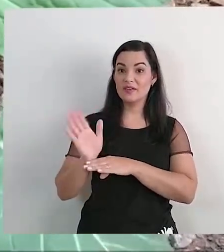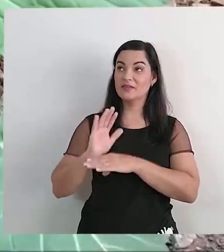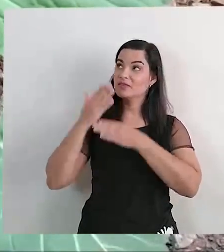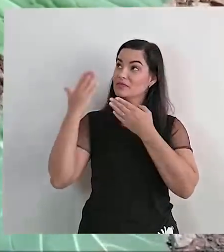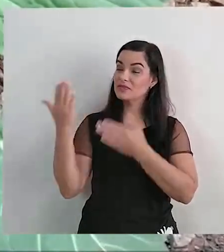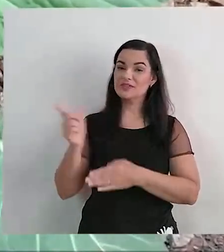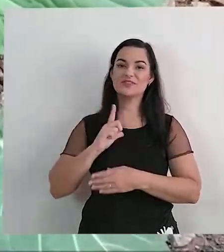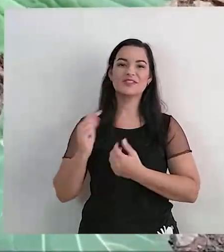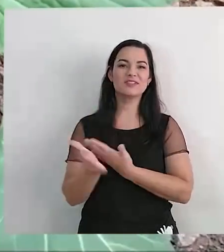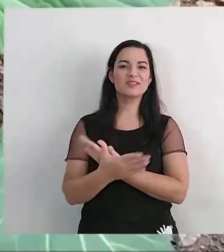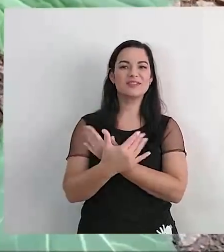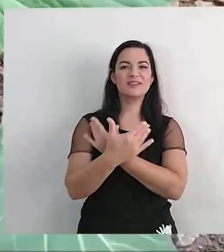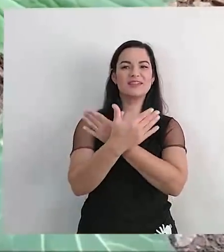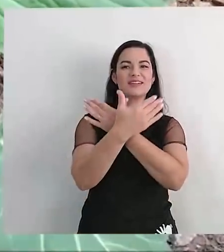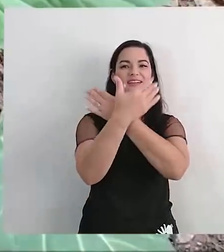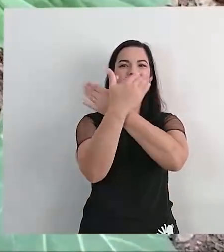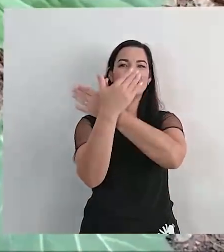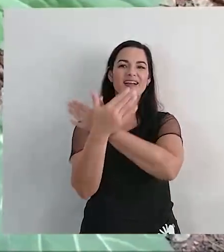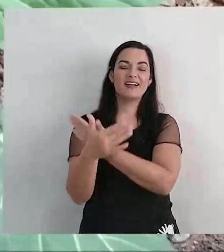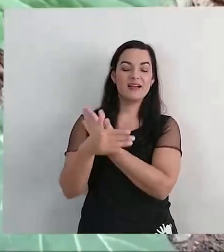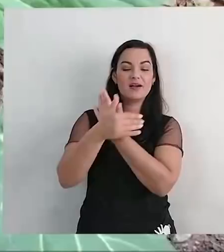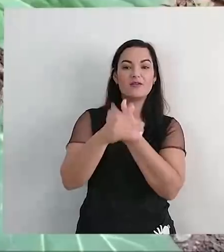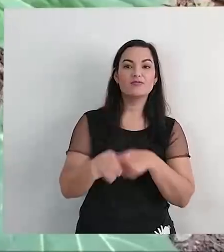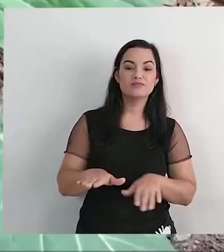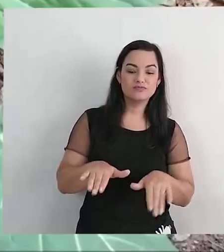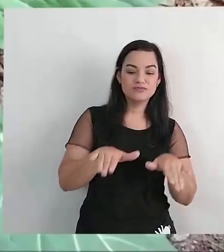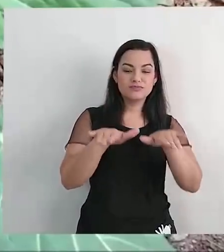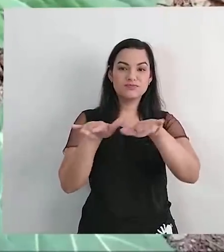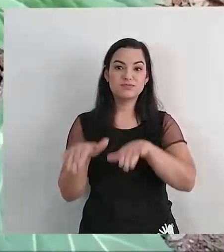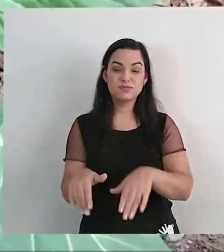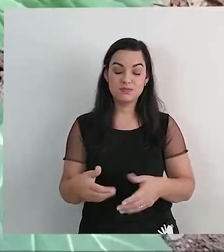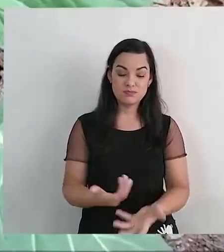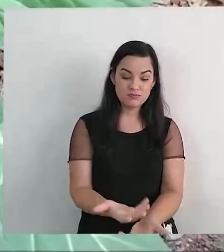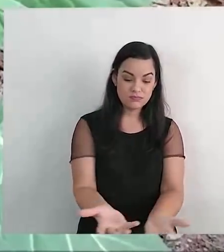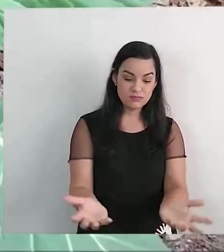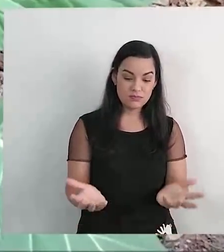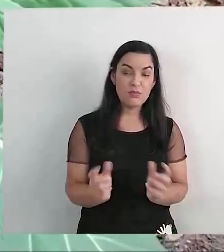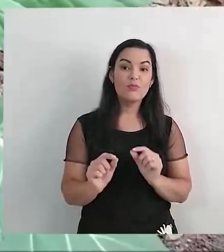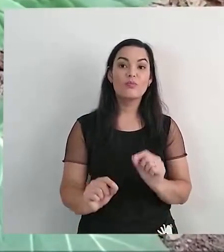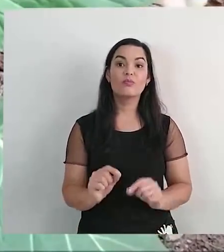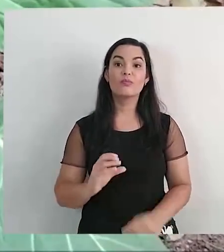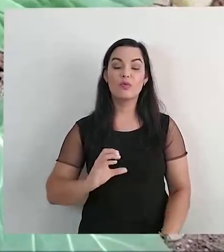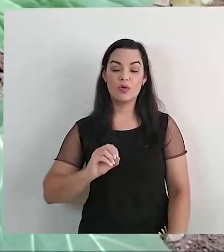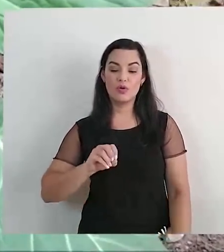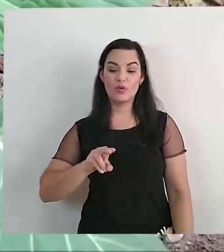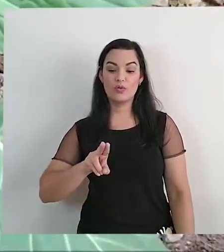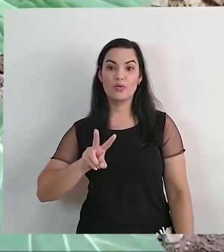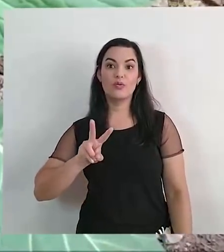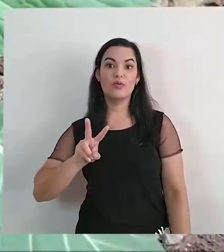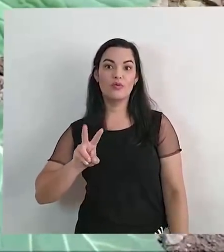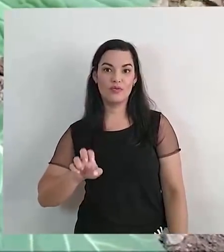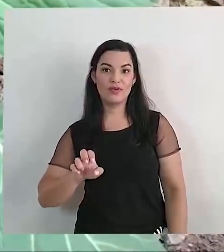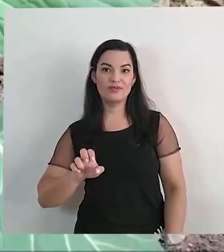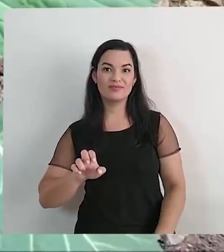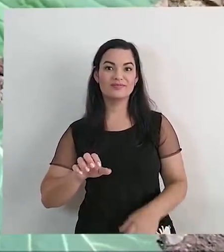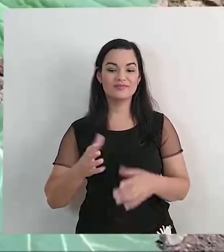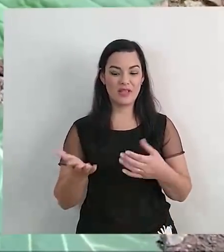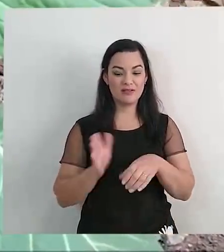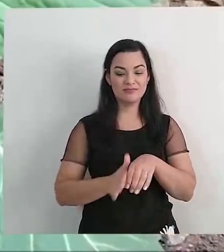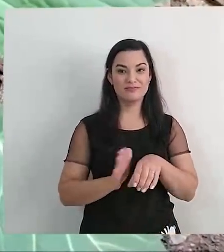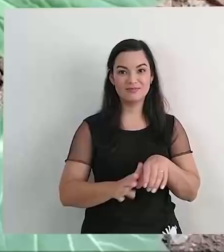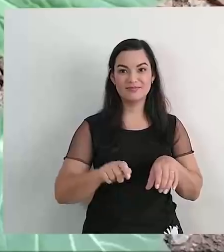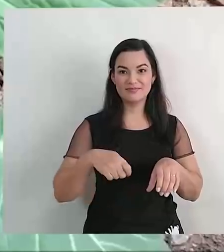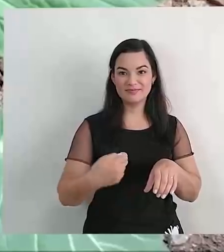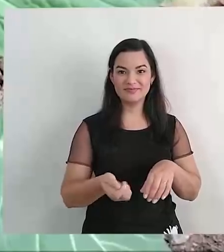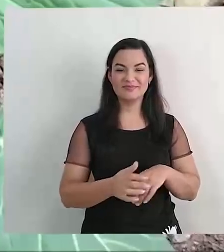No vídeo, temos uma borboleta sobrevoando um pé de couve, procurando o melhor